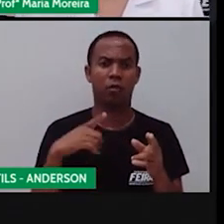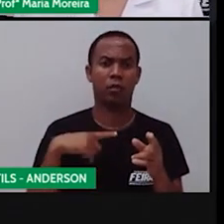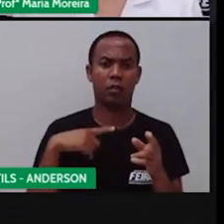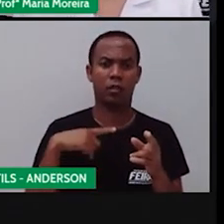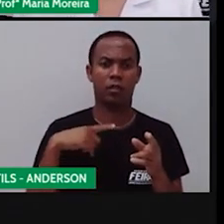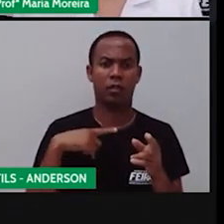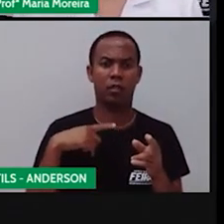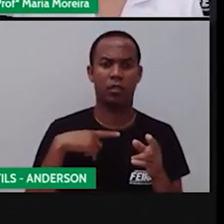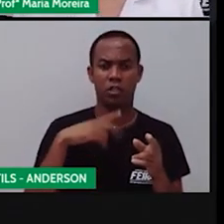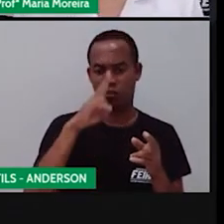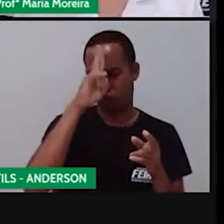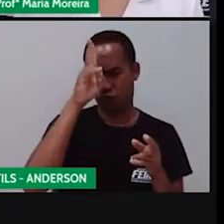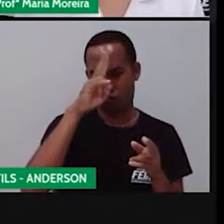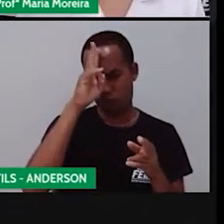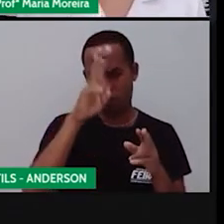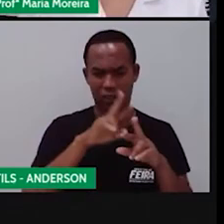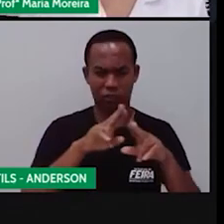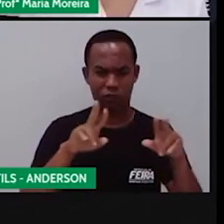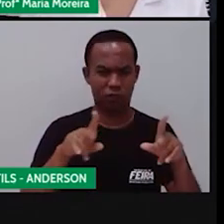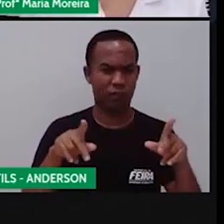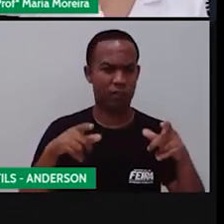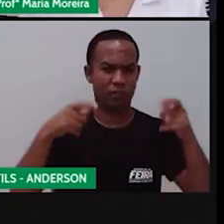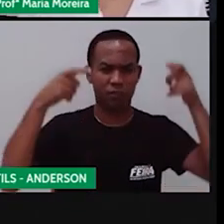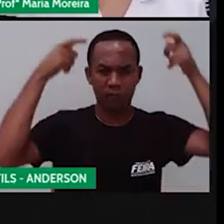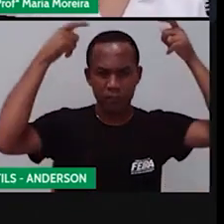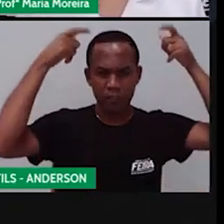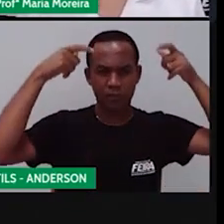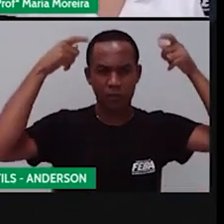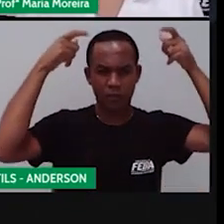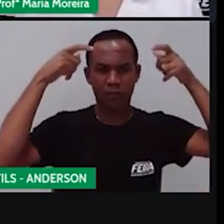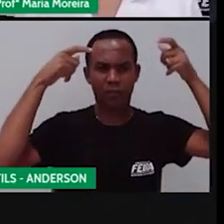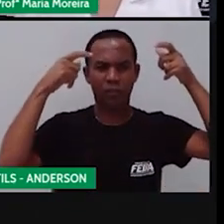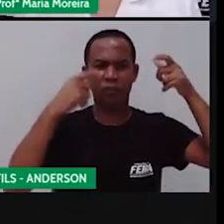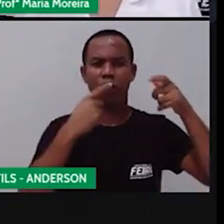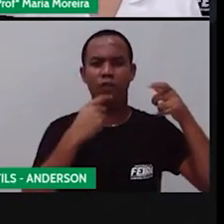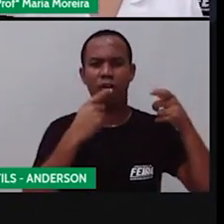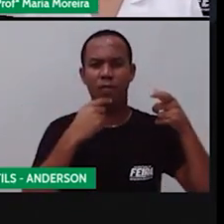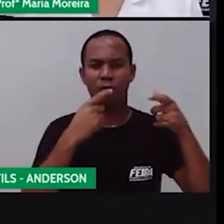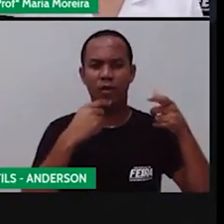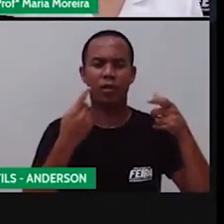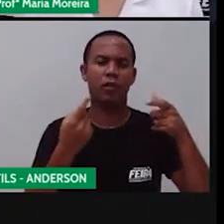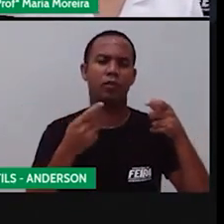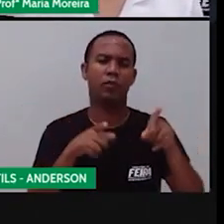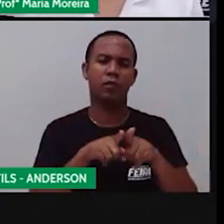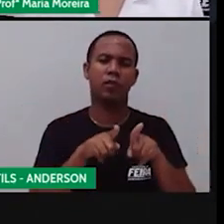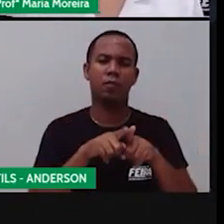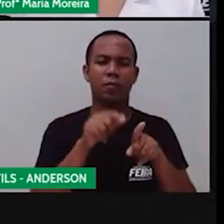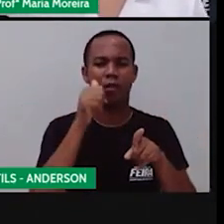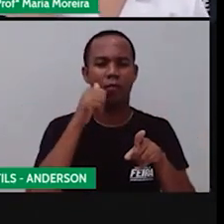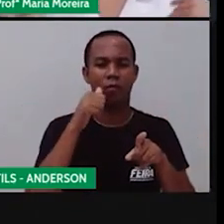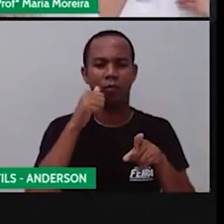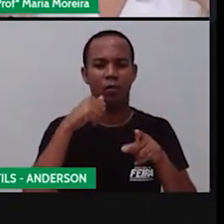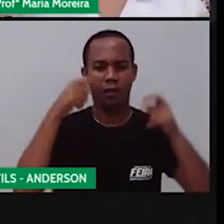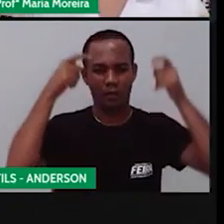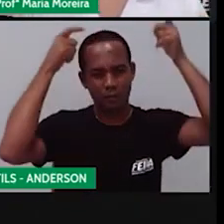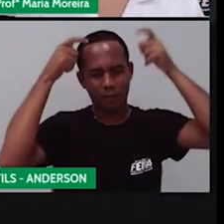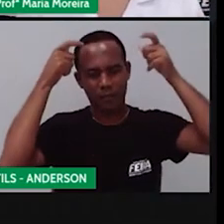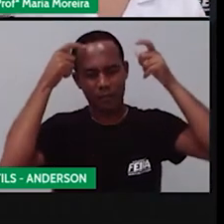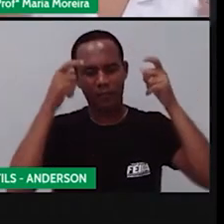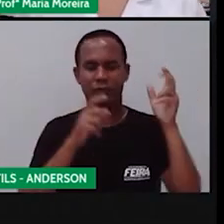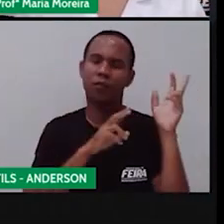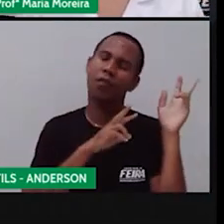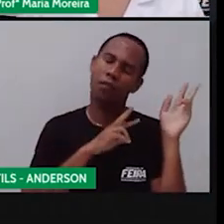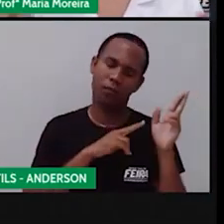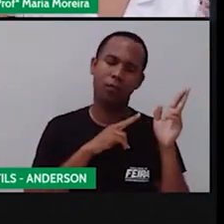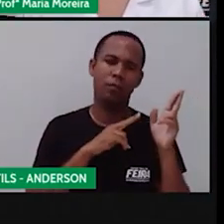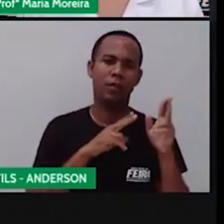outras sensacionais, como o Chapeuzinho Vermelho e também quem? A Bela Adormecida. Várias dessas histórias já